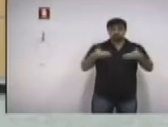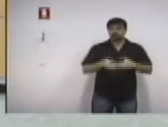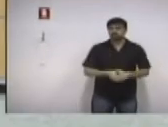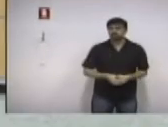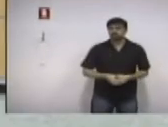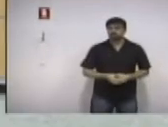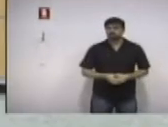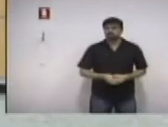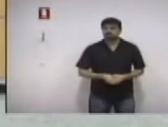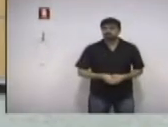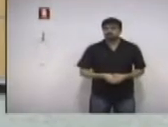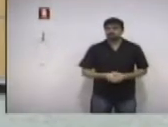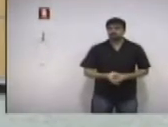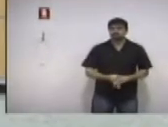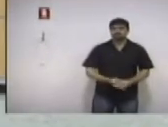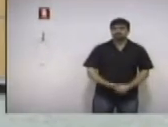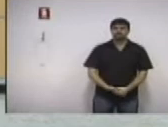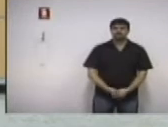dia